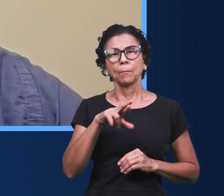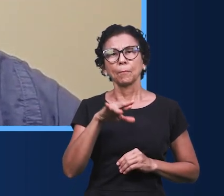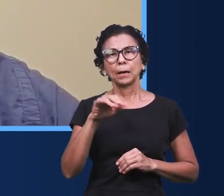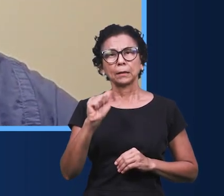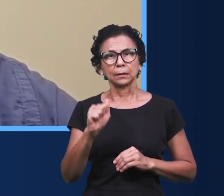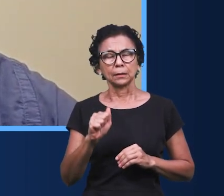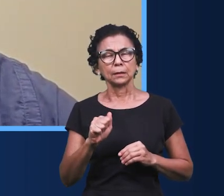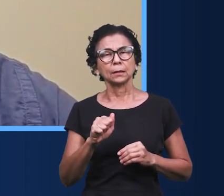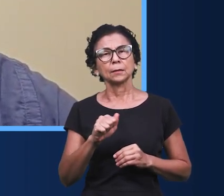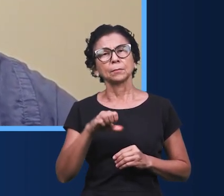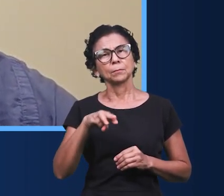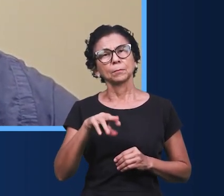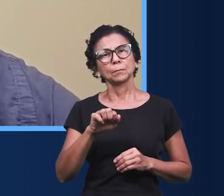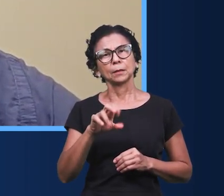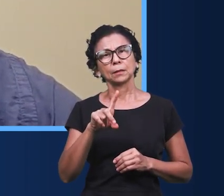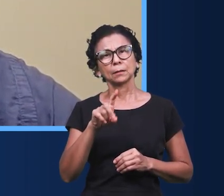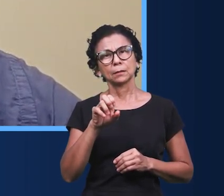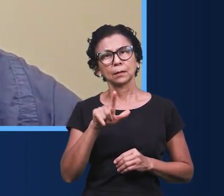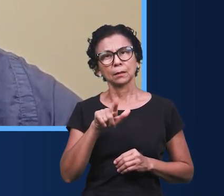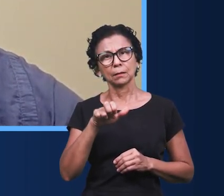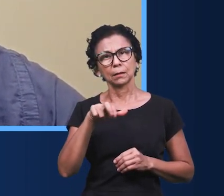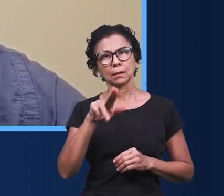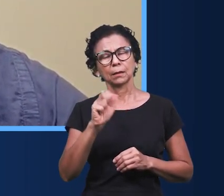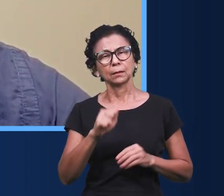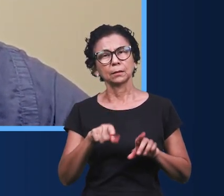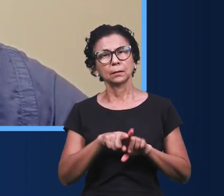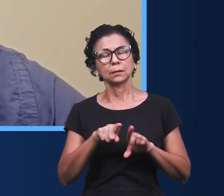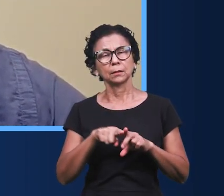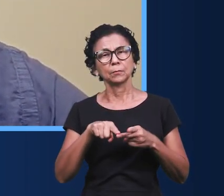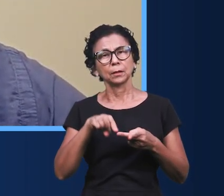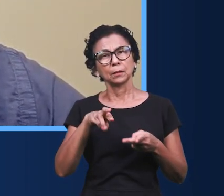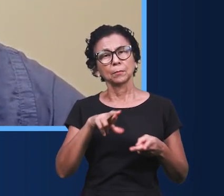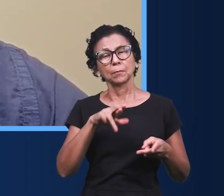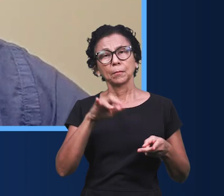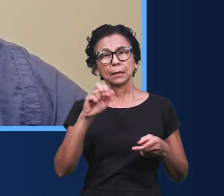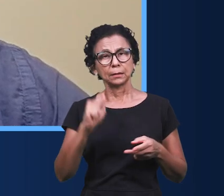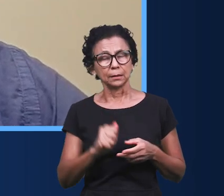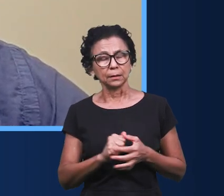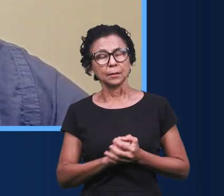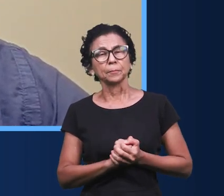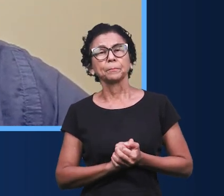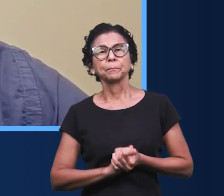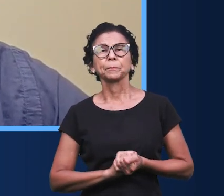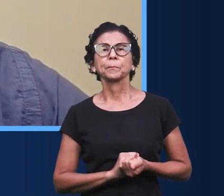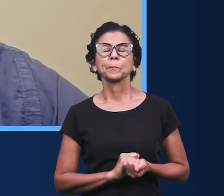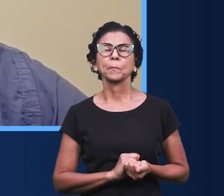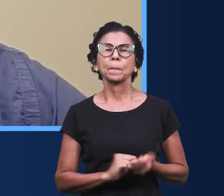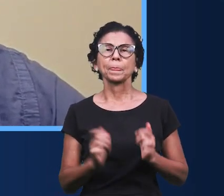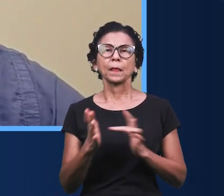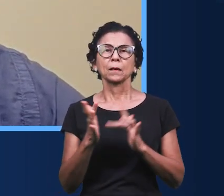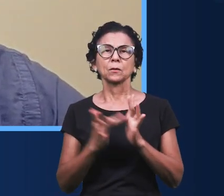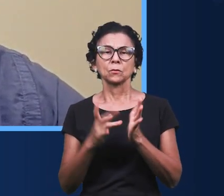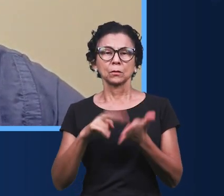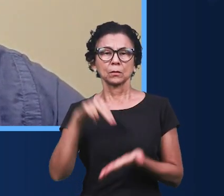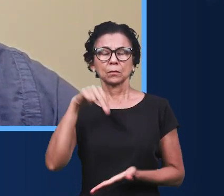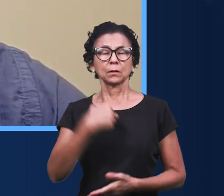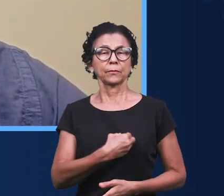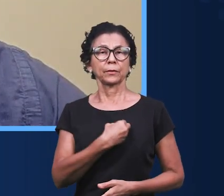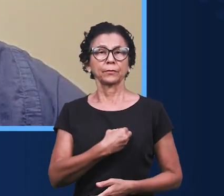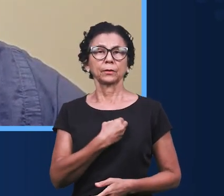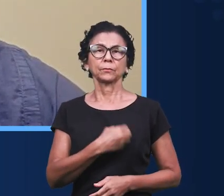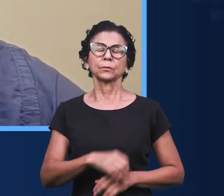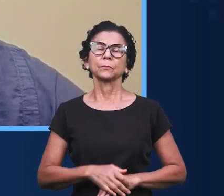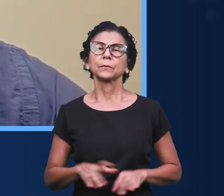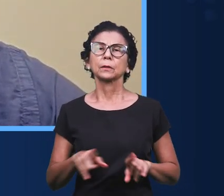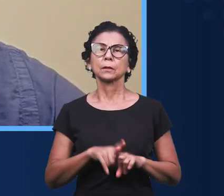do terremoto como um marcador profético da volta de Jesus, nós encontramos uma relação no